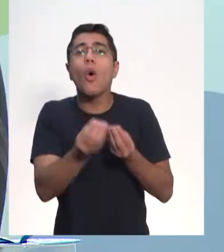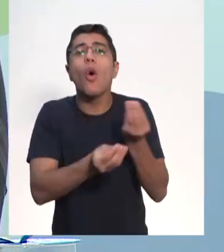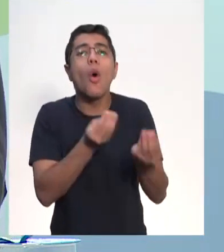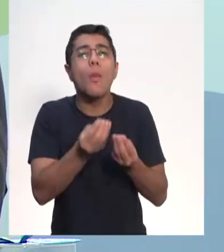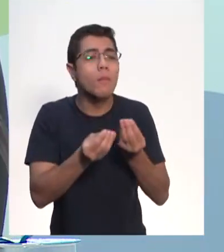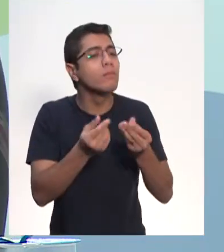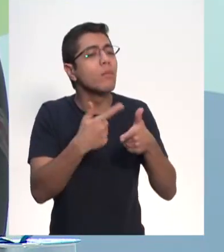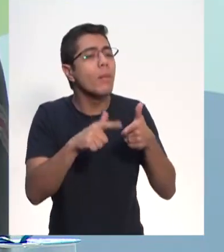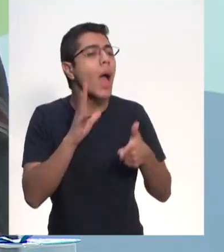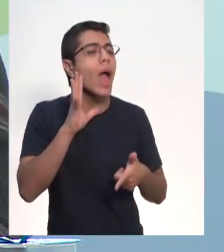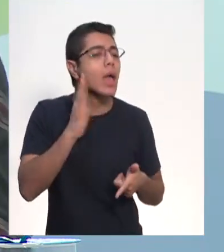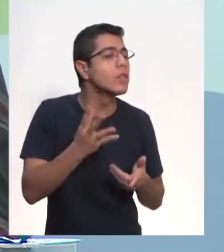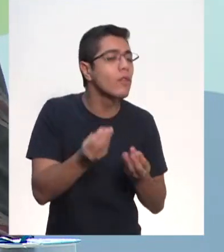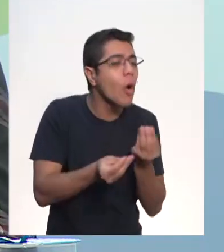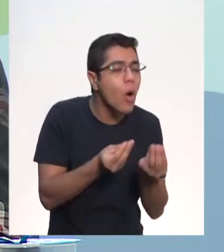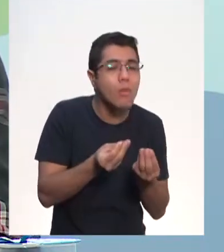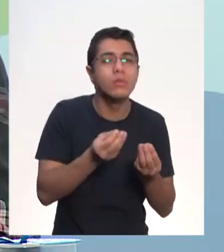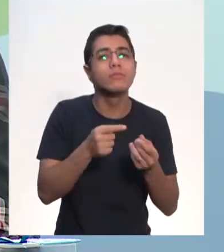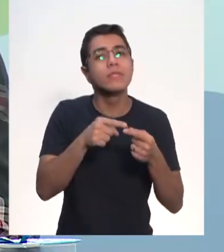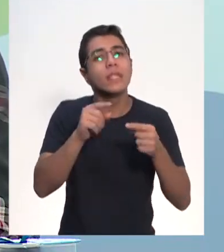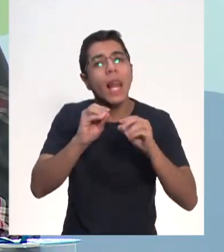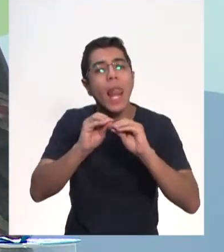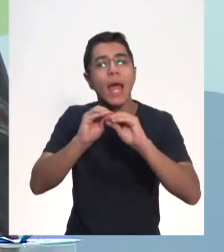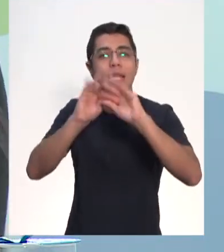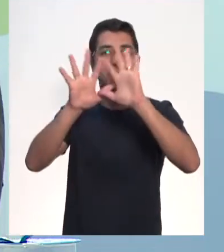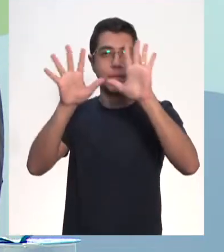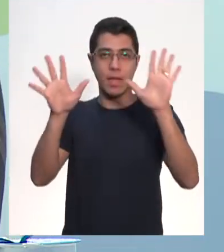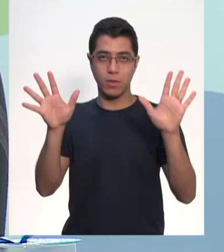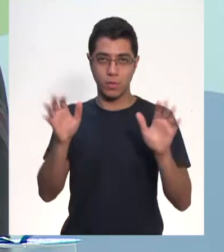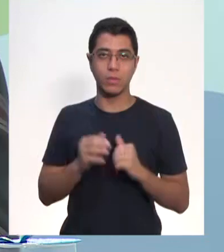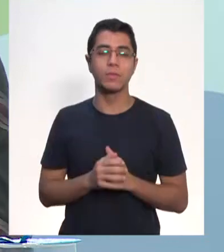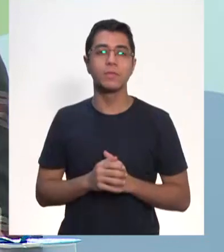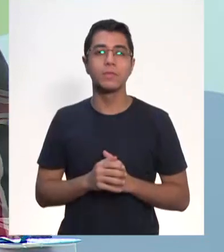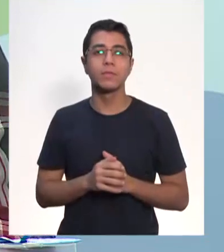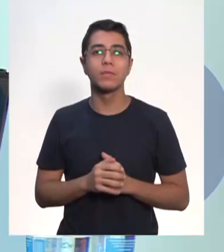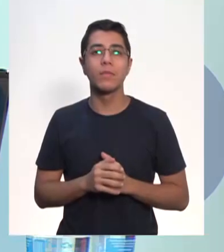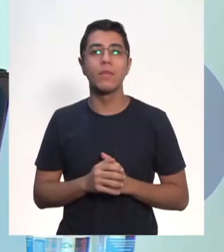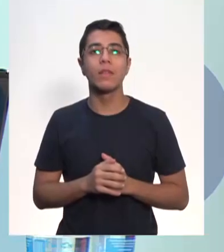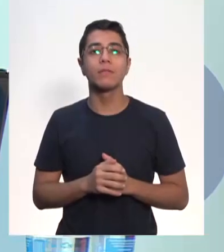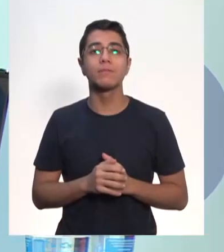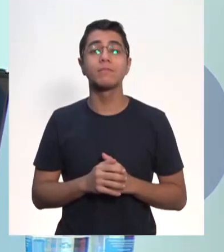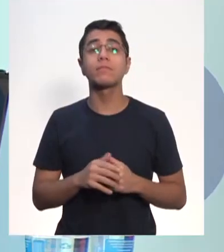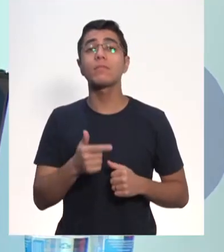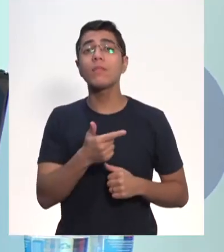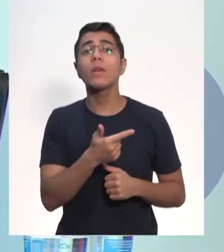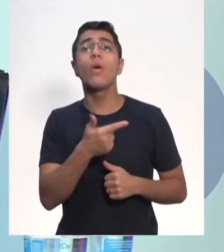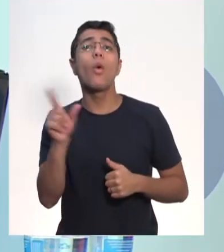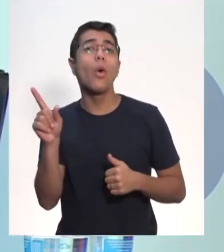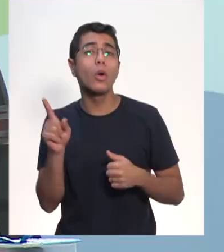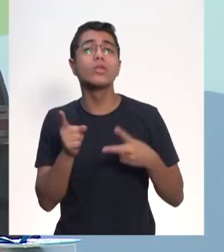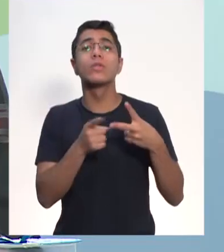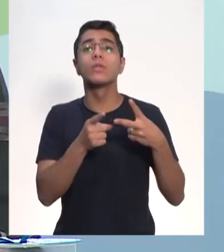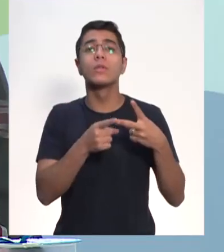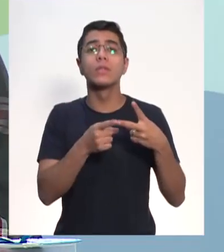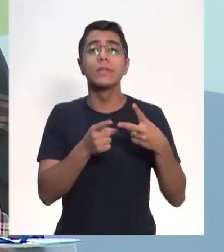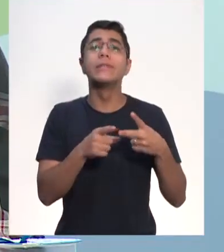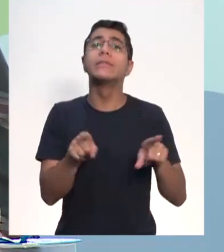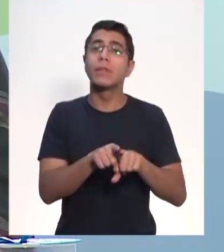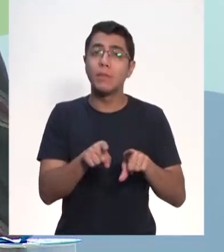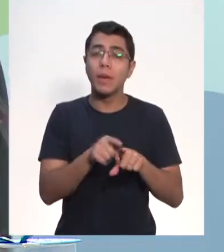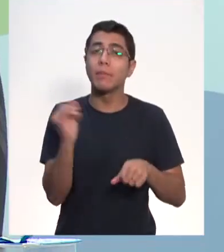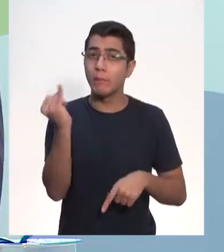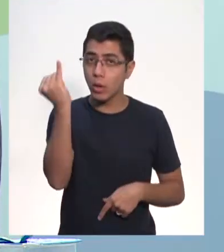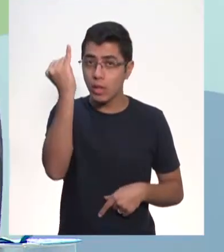esse esclarecimento, né. Um outro aspecto que é trabalhado é o aspecto